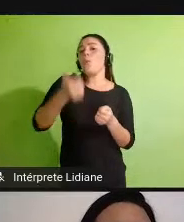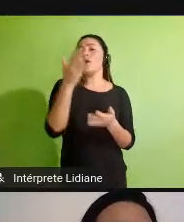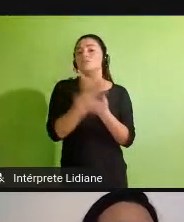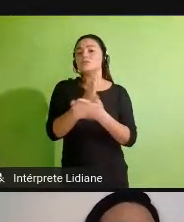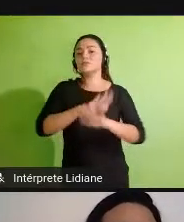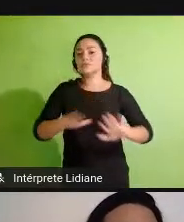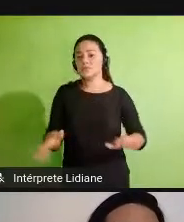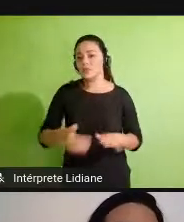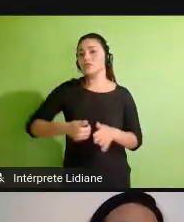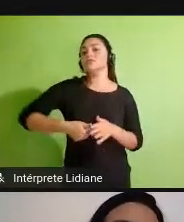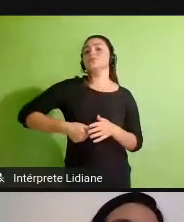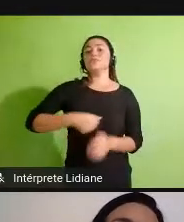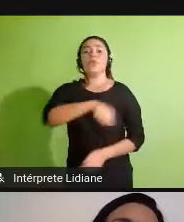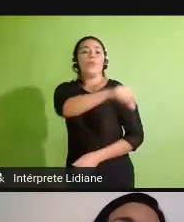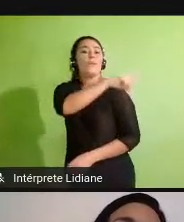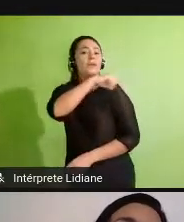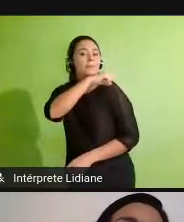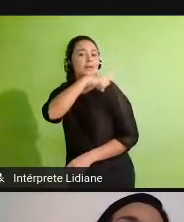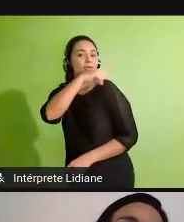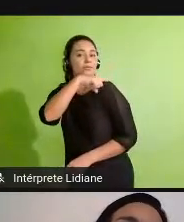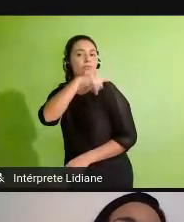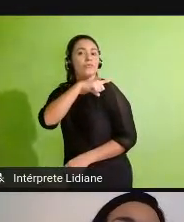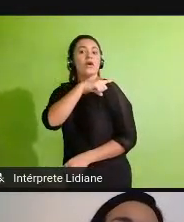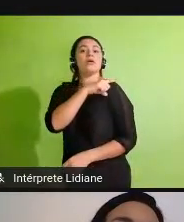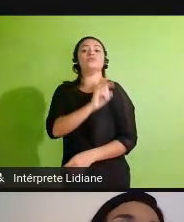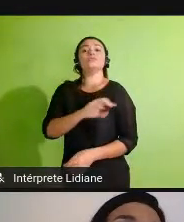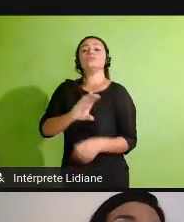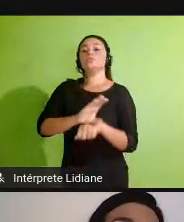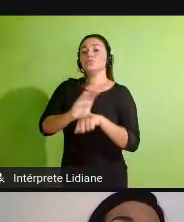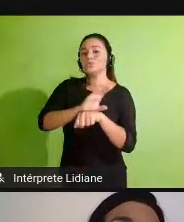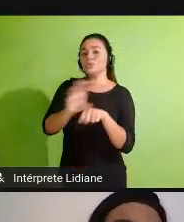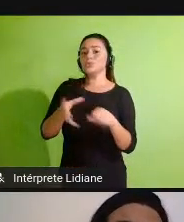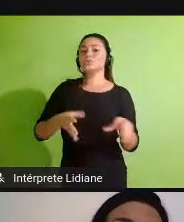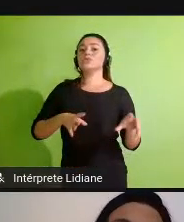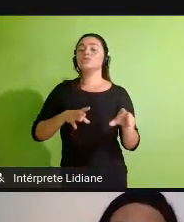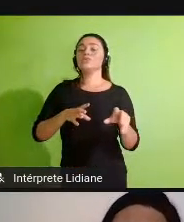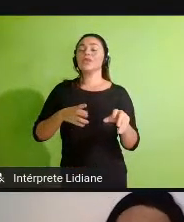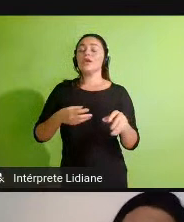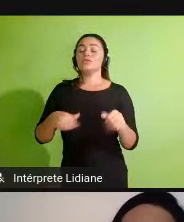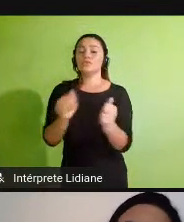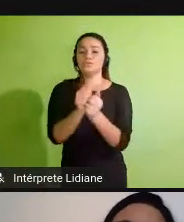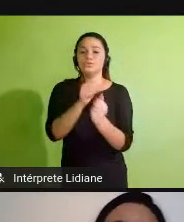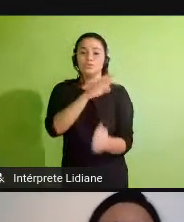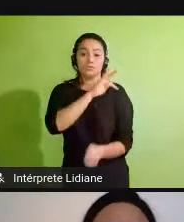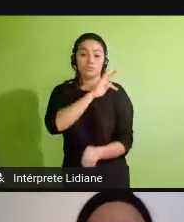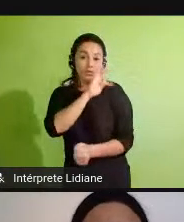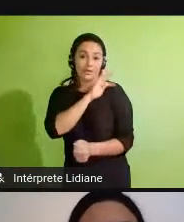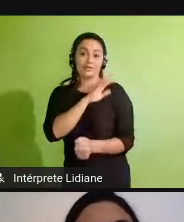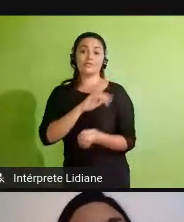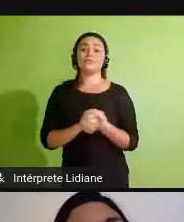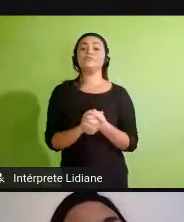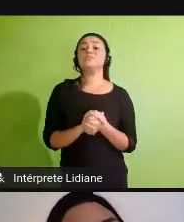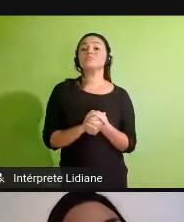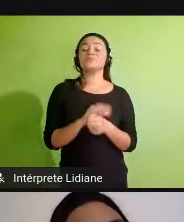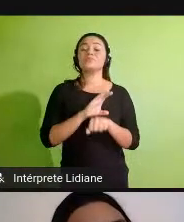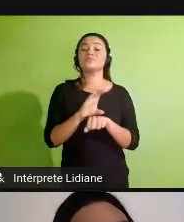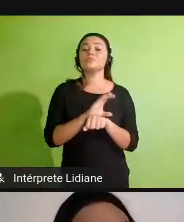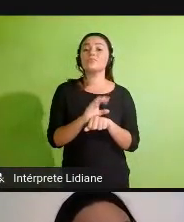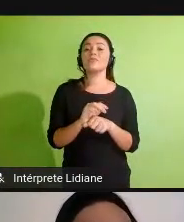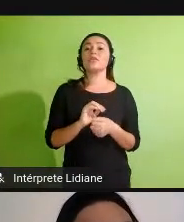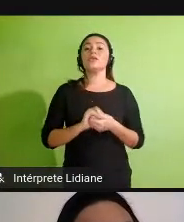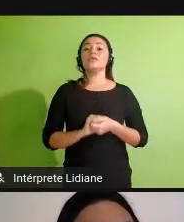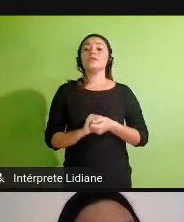do ensino médio integrado do curso, e quando a gente iniciou, eles estavam finalizando o primeiro ano, e quando a